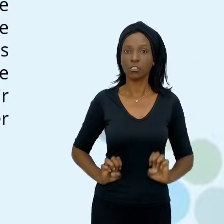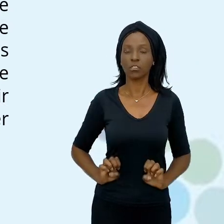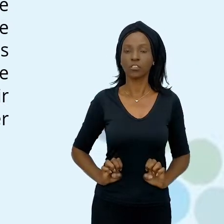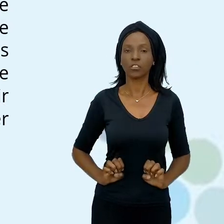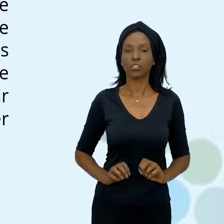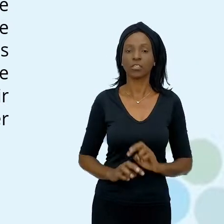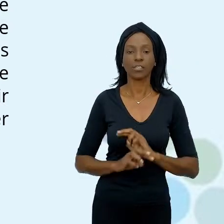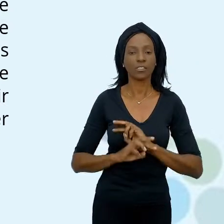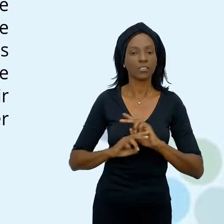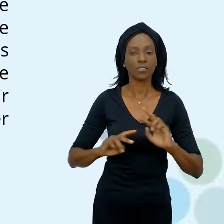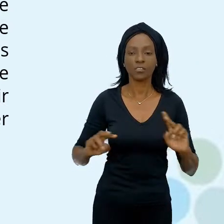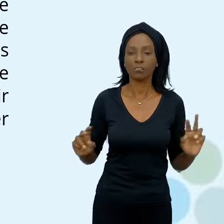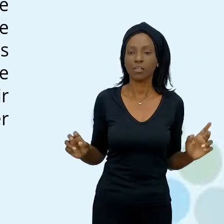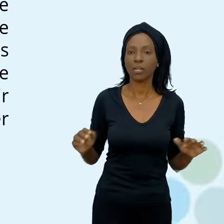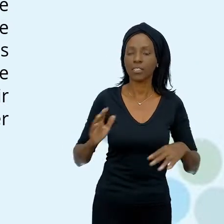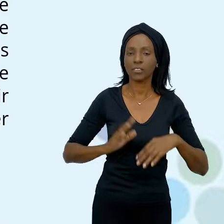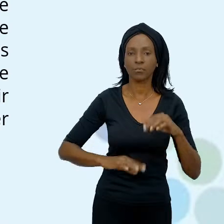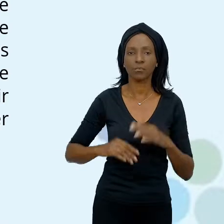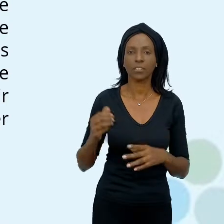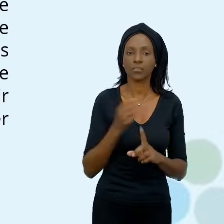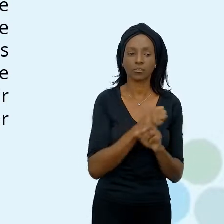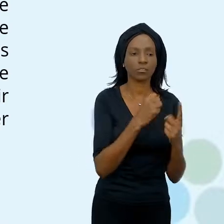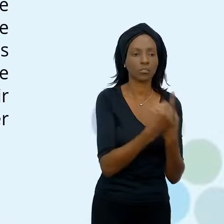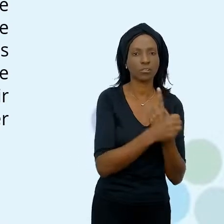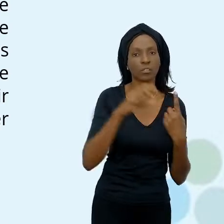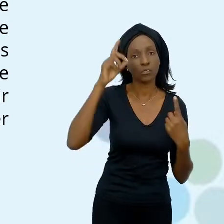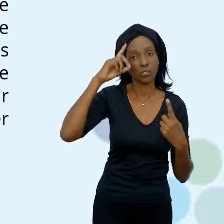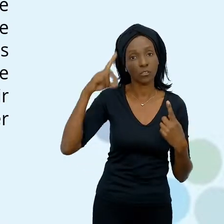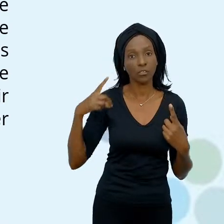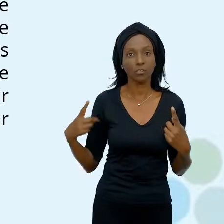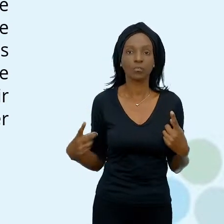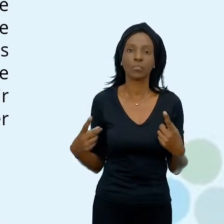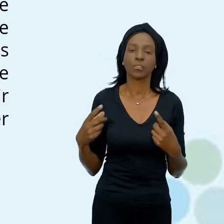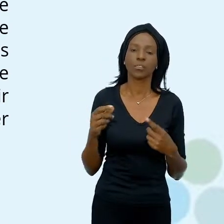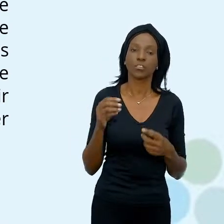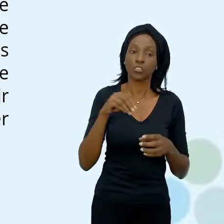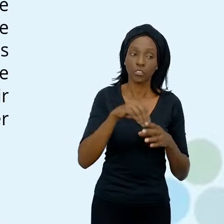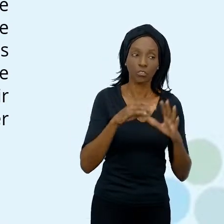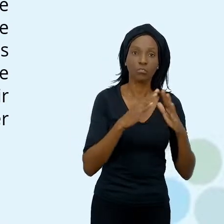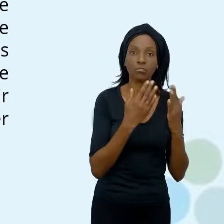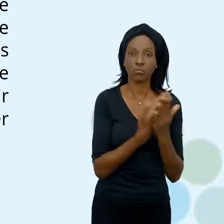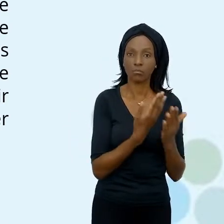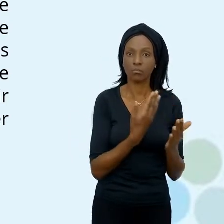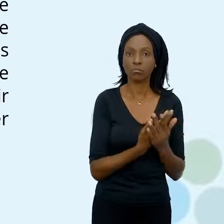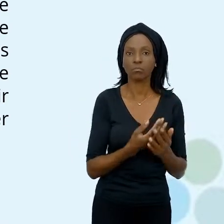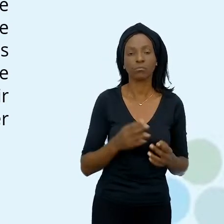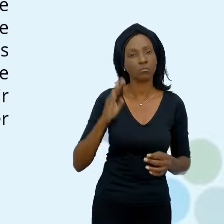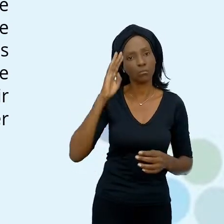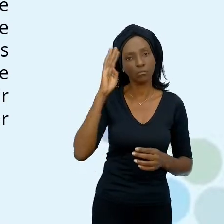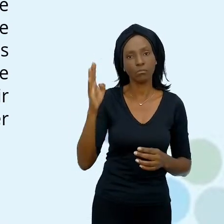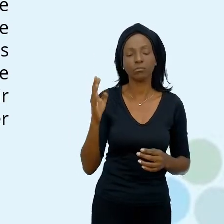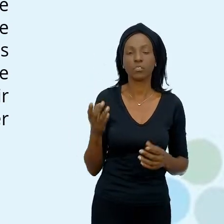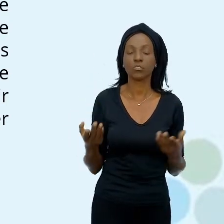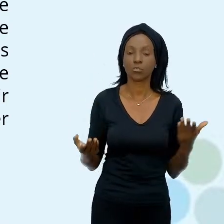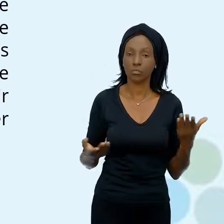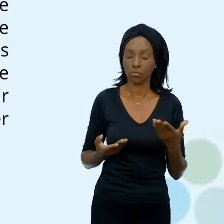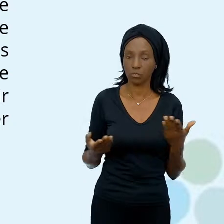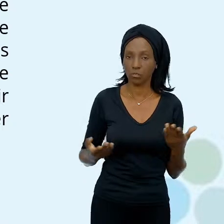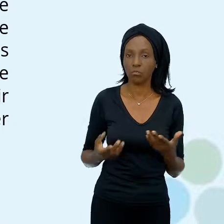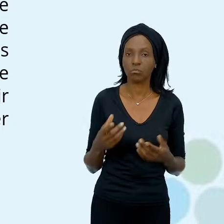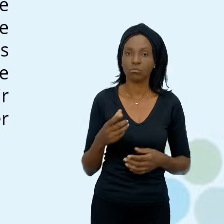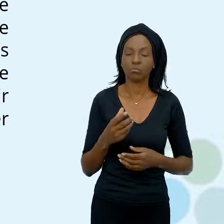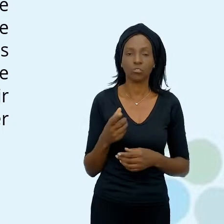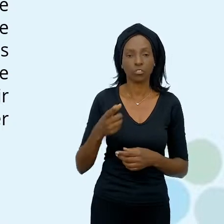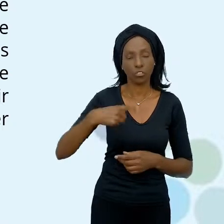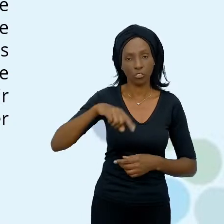nas diferentes práticas sociais do nosso dia a dia, inclusive as escolares, que é essa prática que a gente está fazendo aqui.